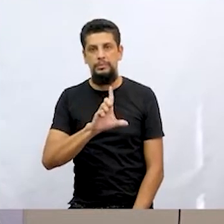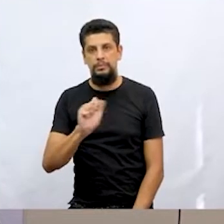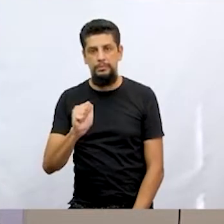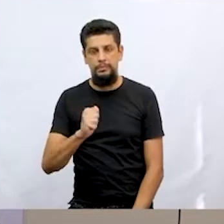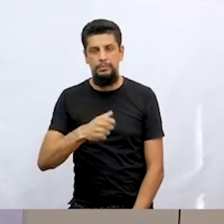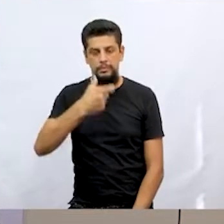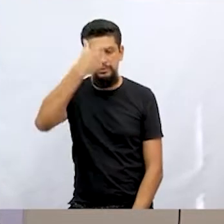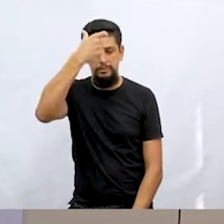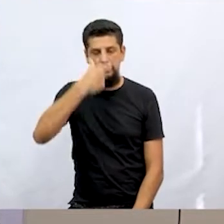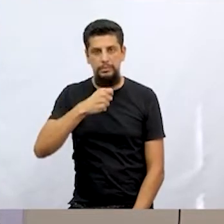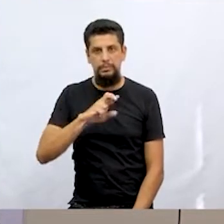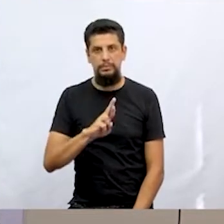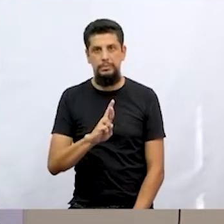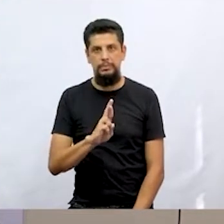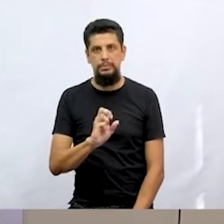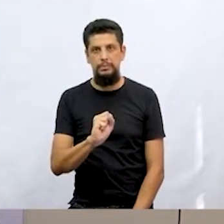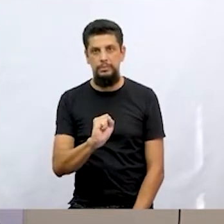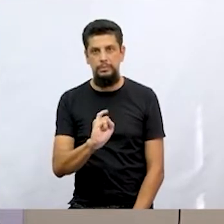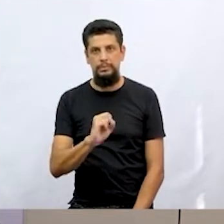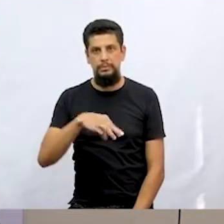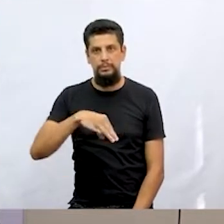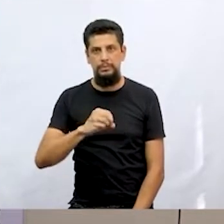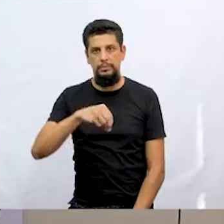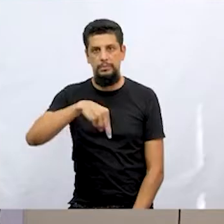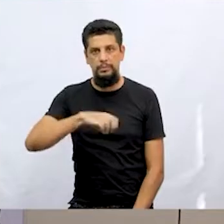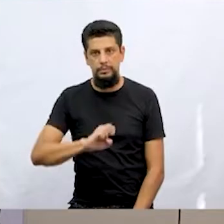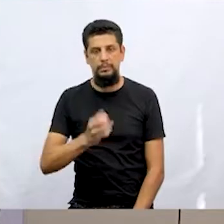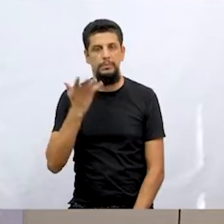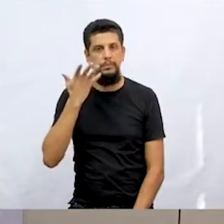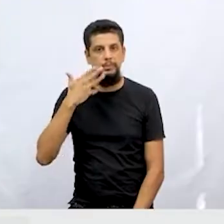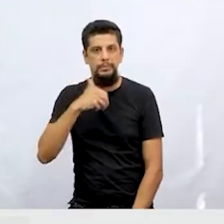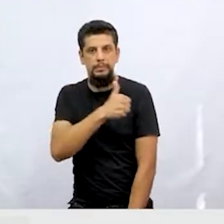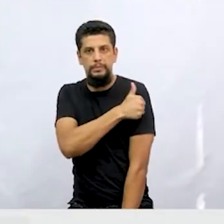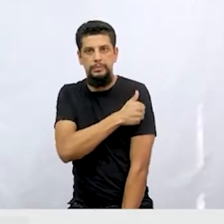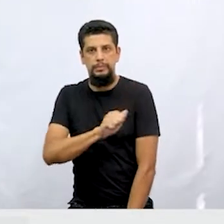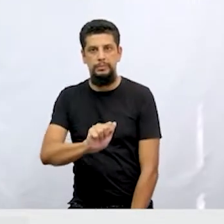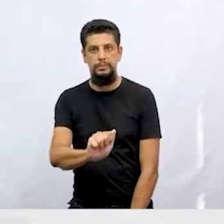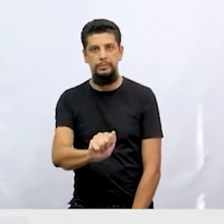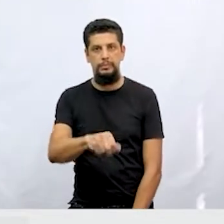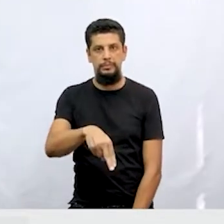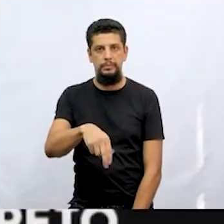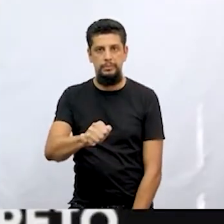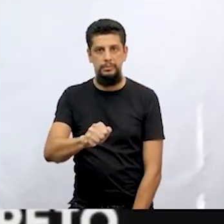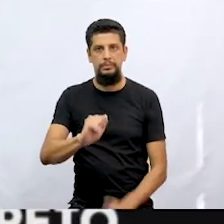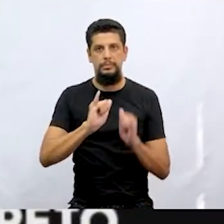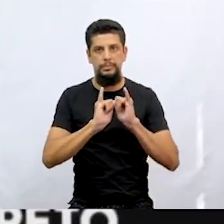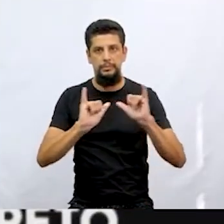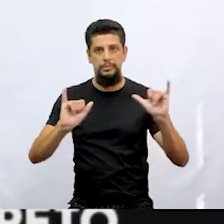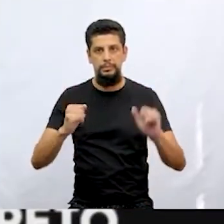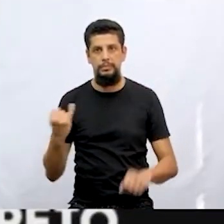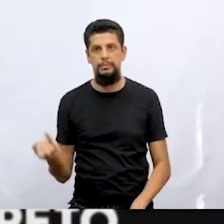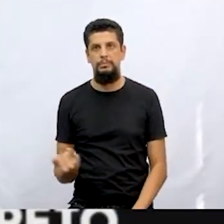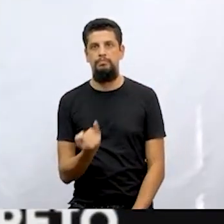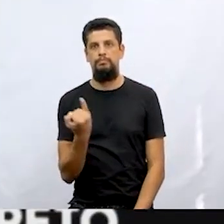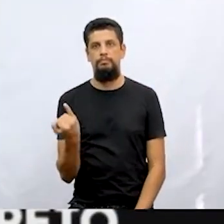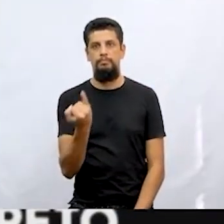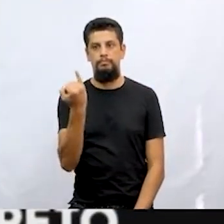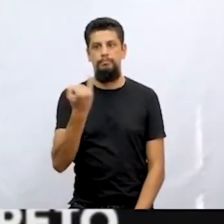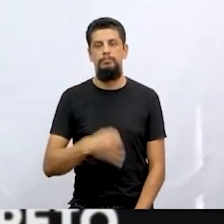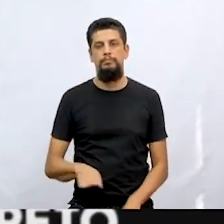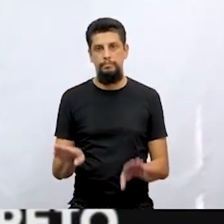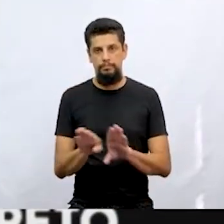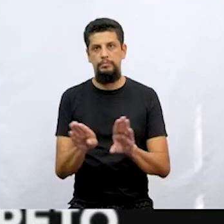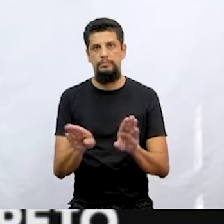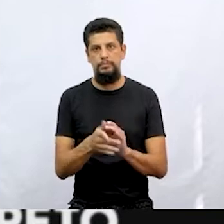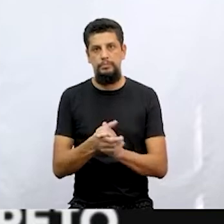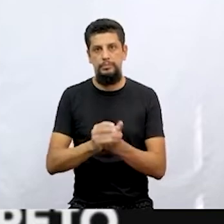Simone. E antes da gente começar a aula, a Ana tem um aviso muito importante. Vamos ver? De olho na tela. Olha lá, a